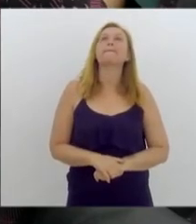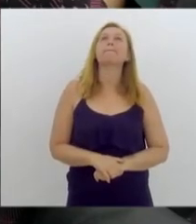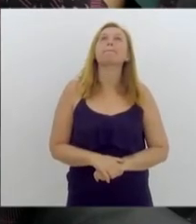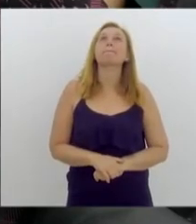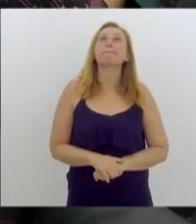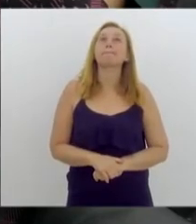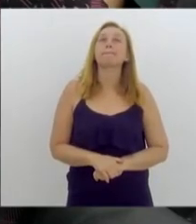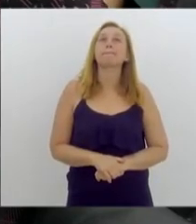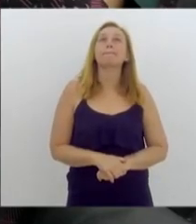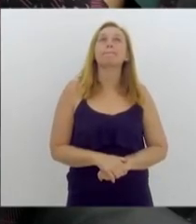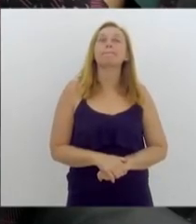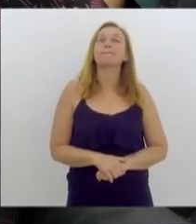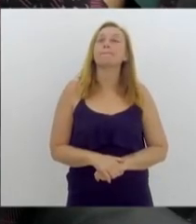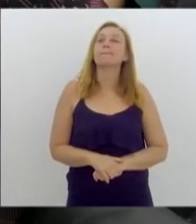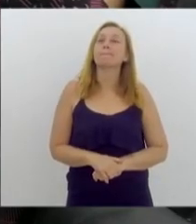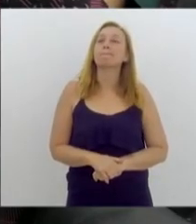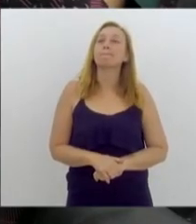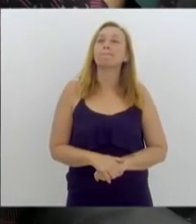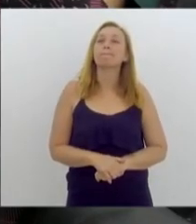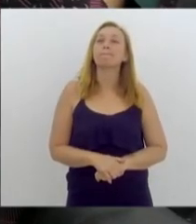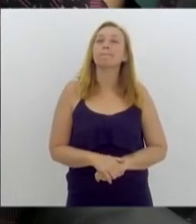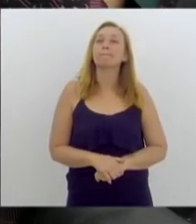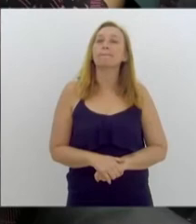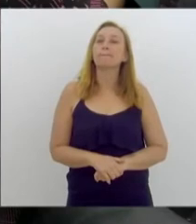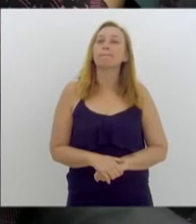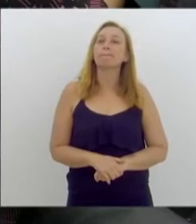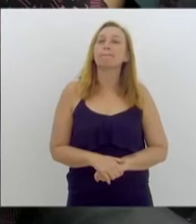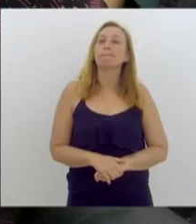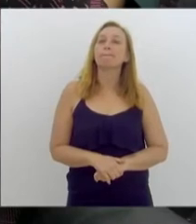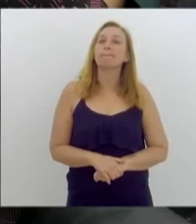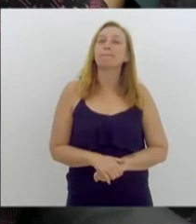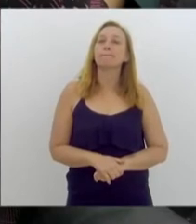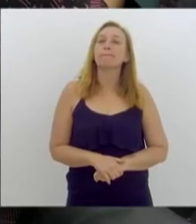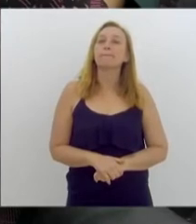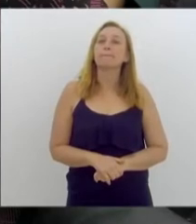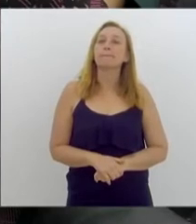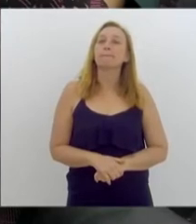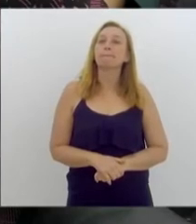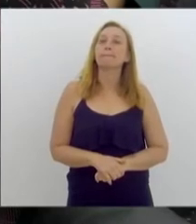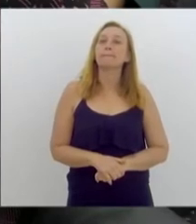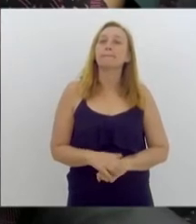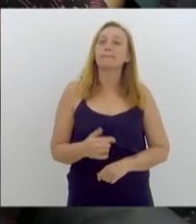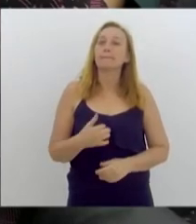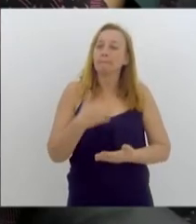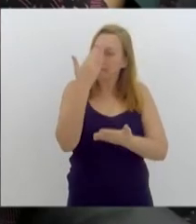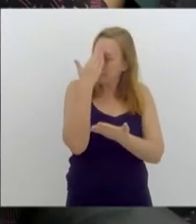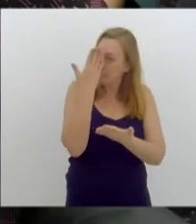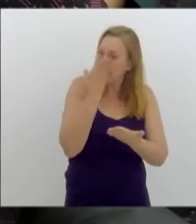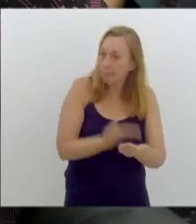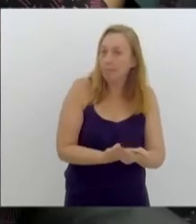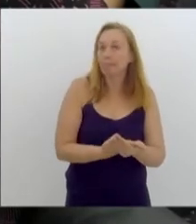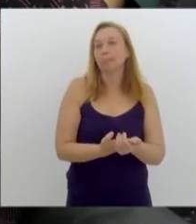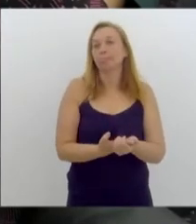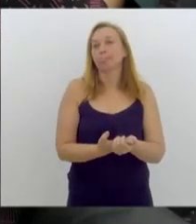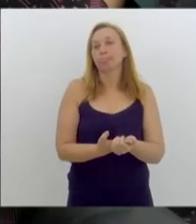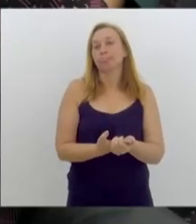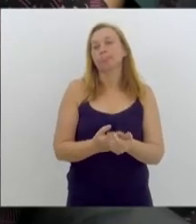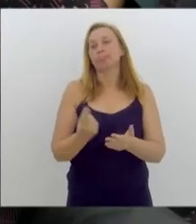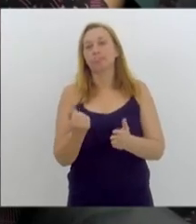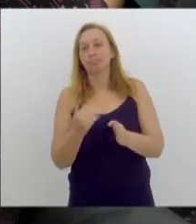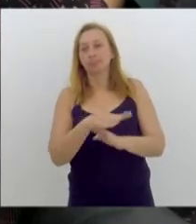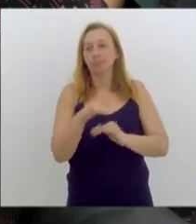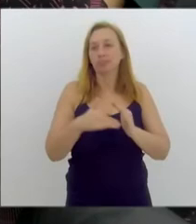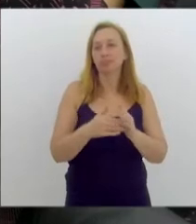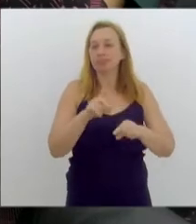falando assim eu acredito que as alíquotas elas de